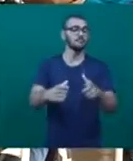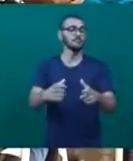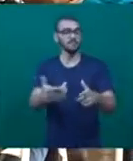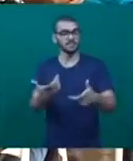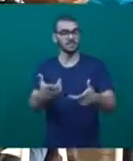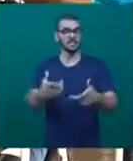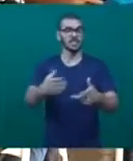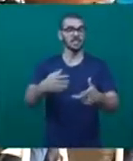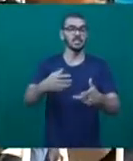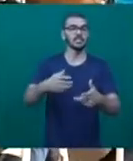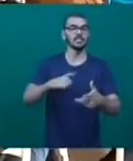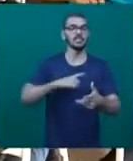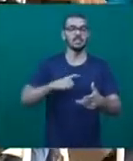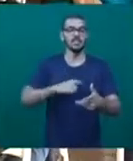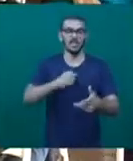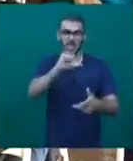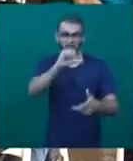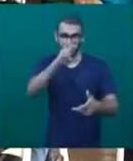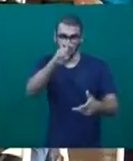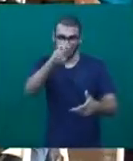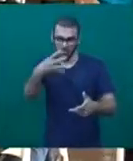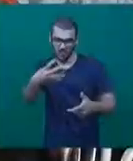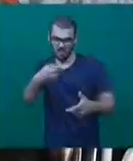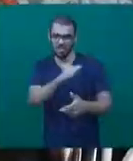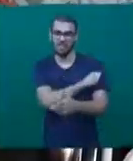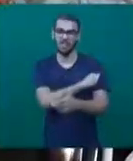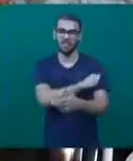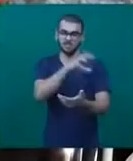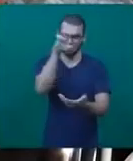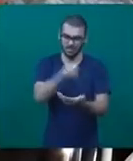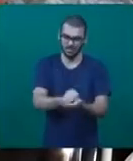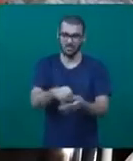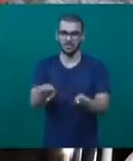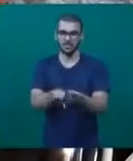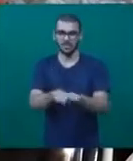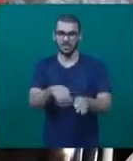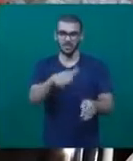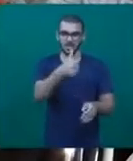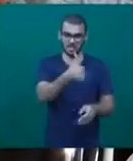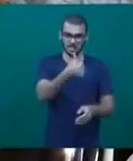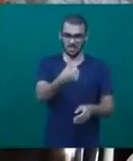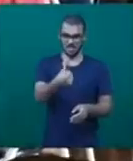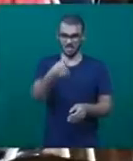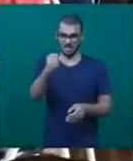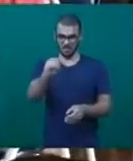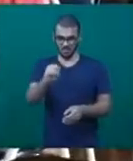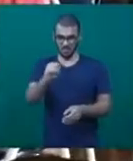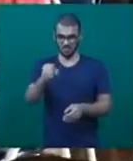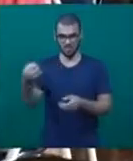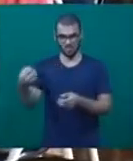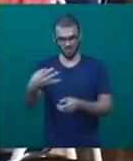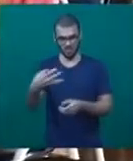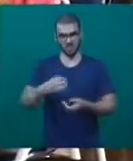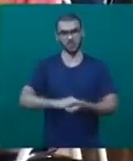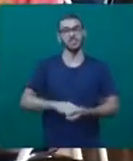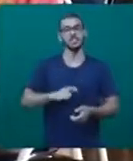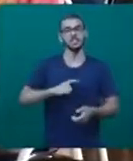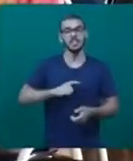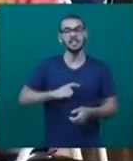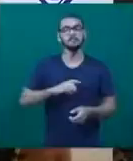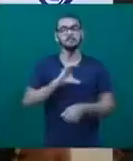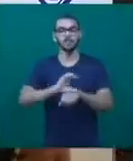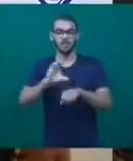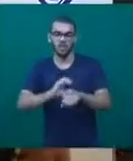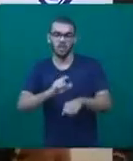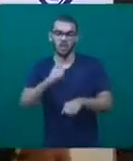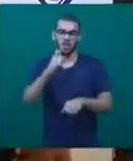momento, são 954 alunos matriculados, 168 ingressantes. São oferecidos os cursos de